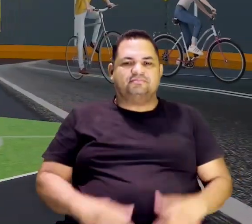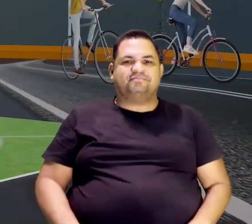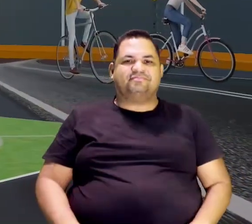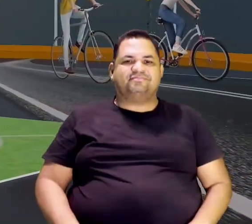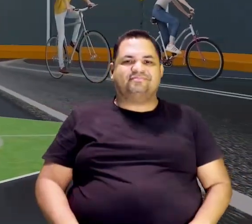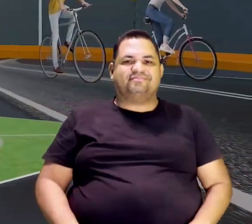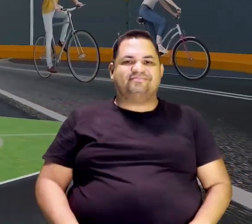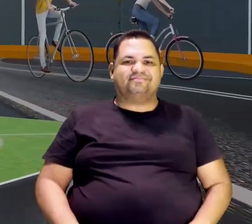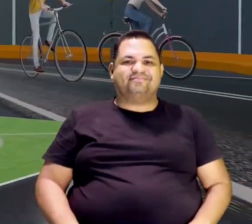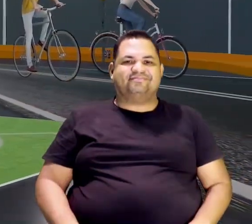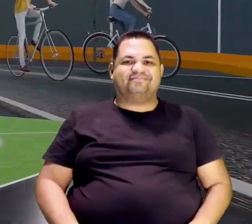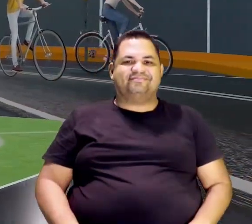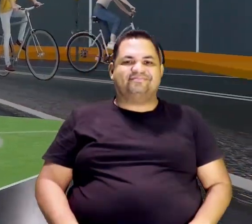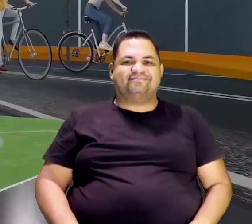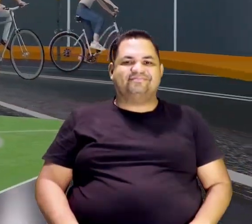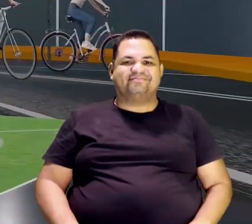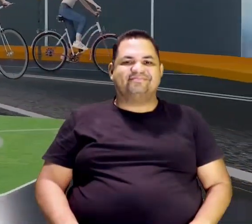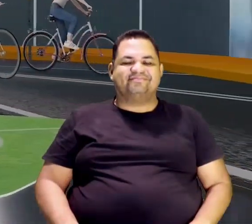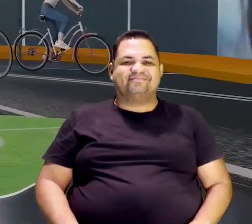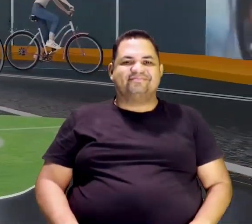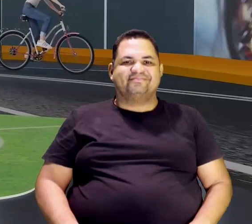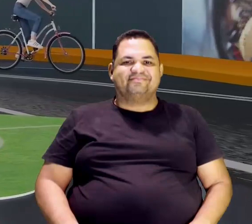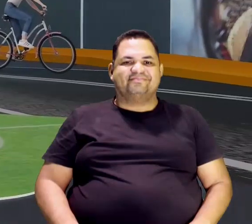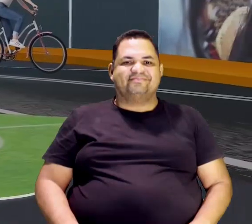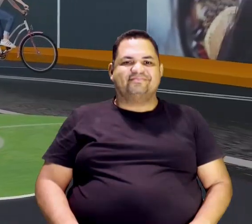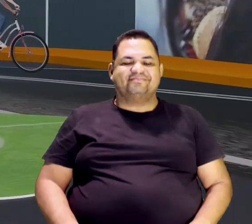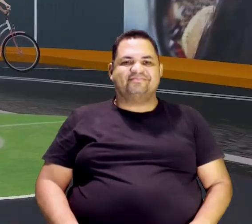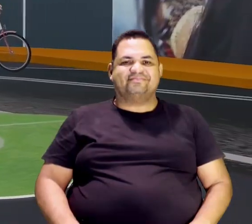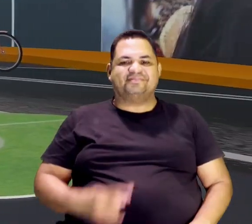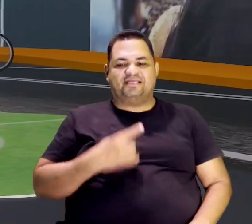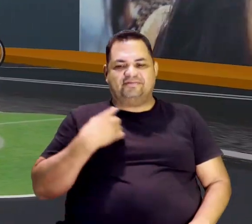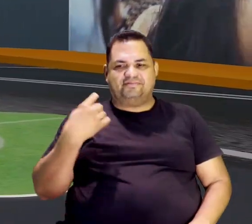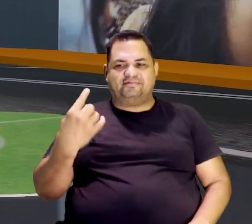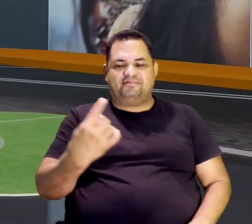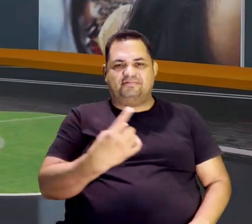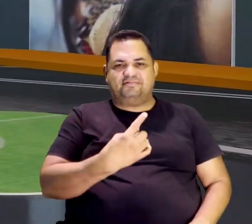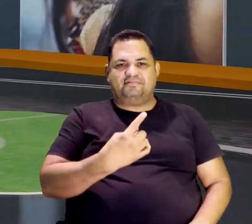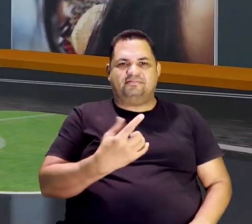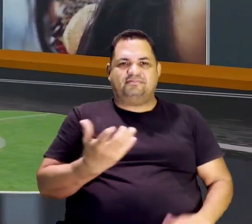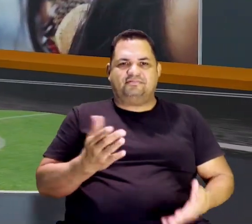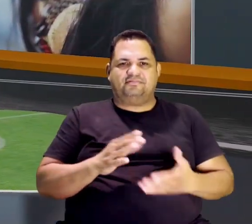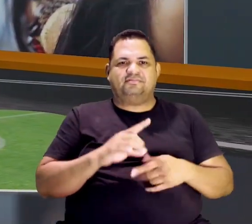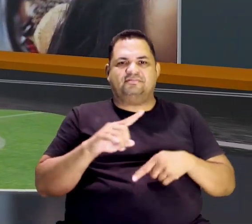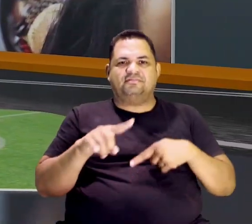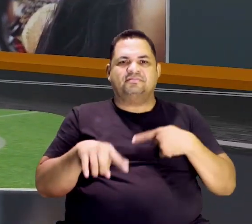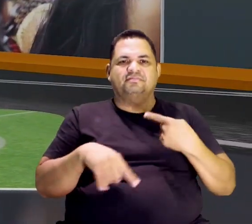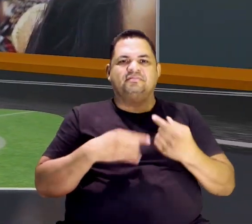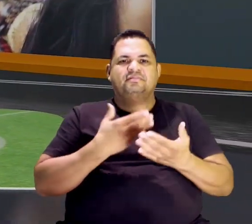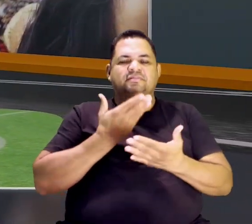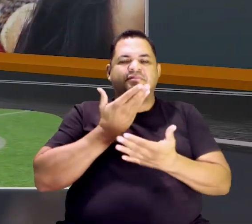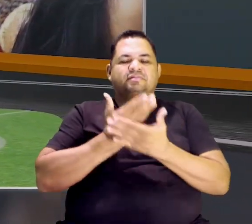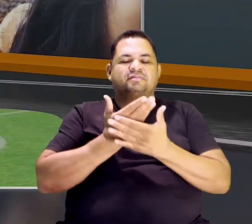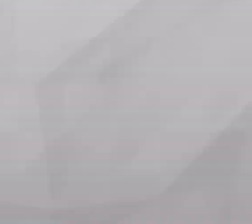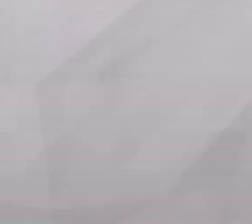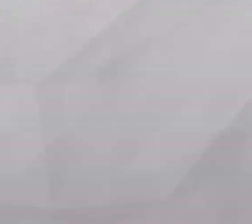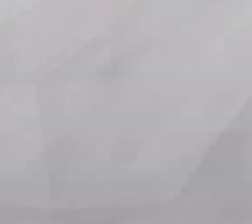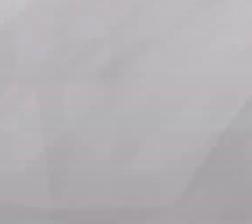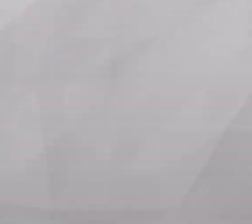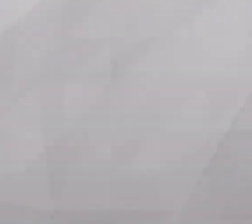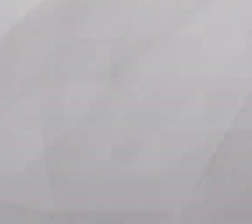vocês. Olha, meu diretor é maravilhoso, viu? Já girou aqui e a gente se vê aí na próxima aula. Tchau, gente!